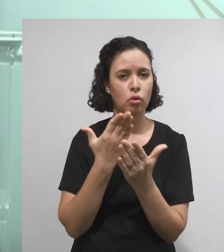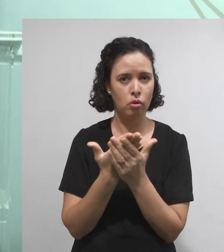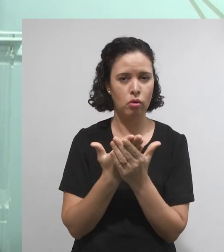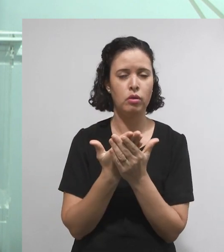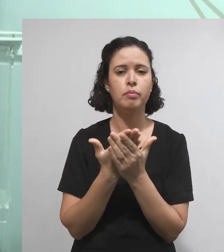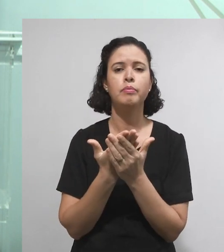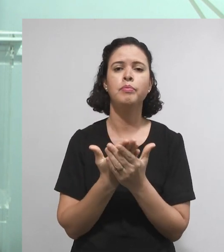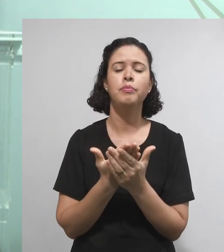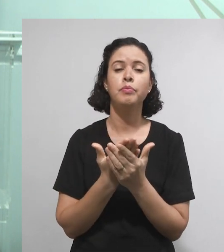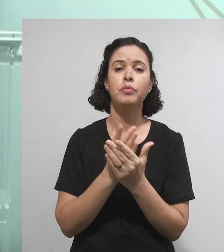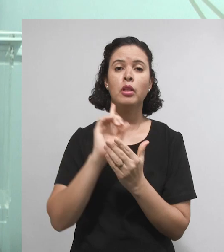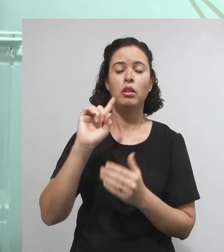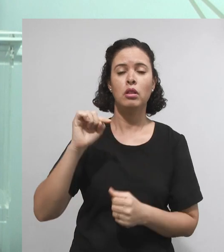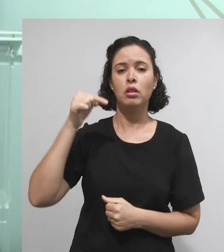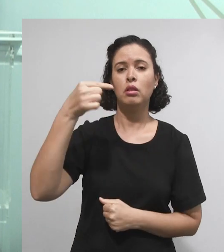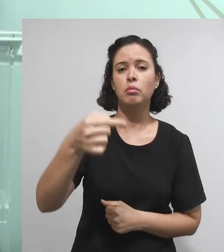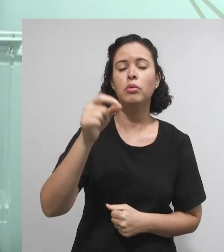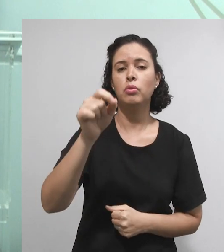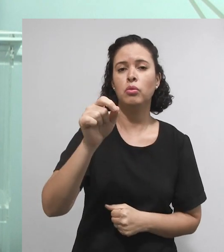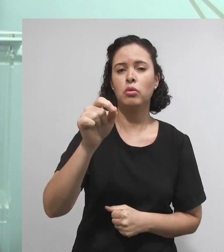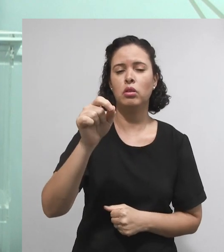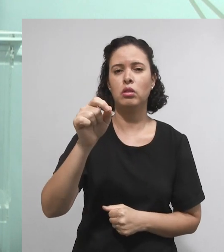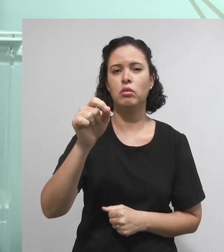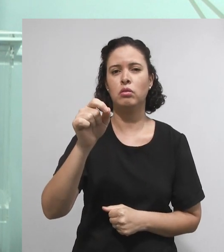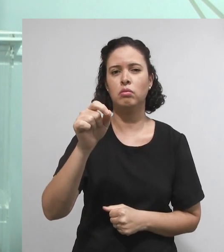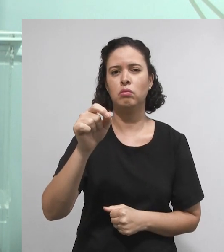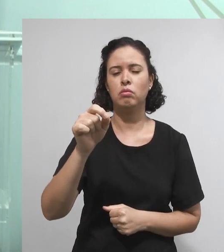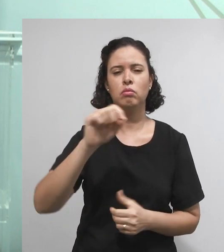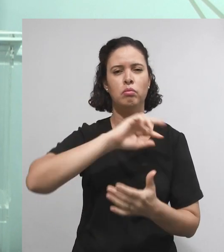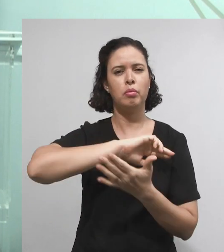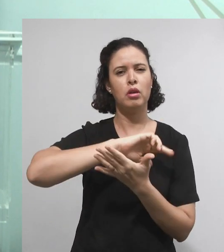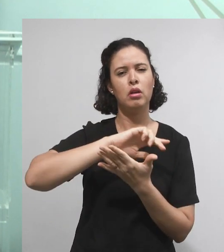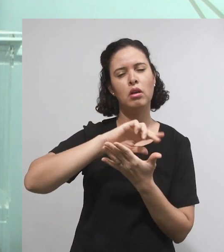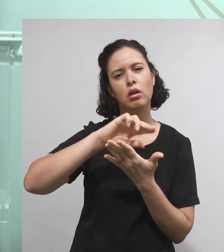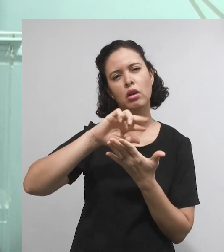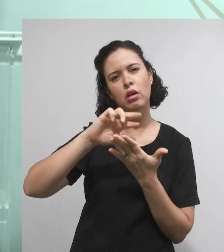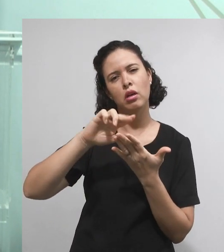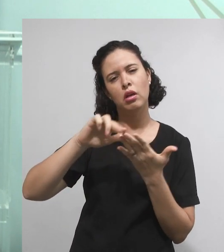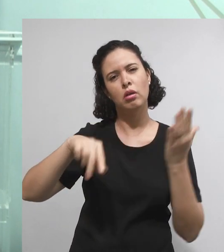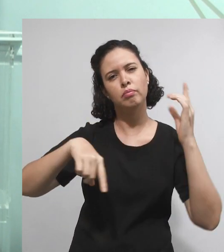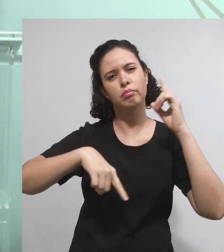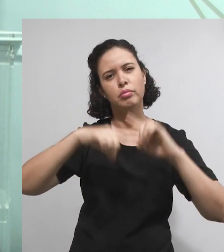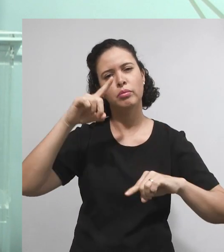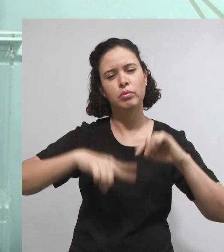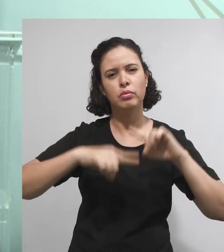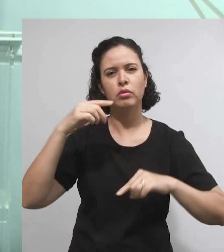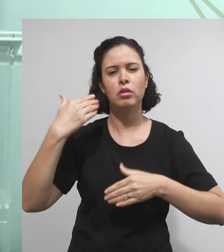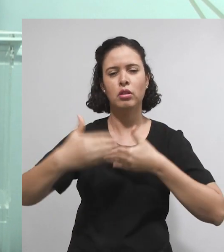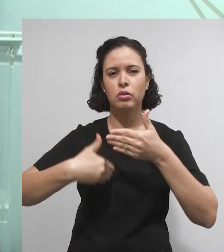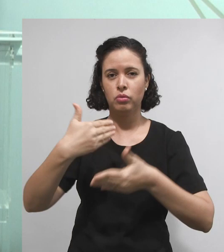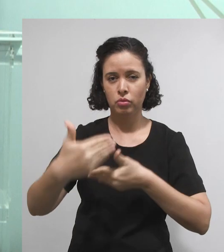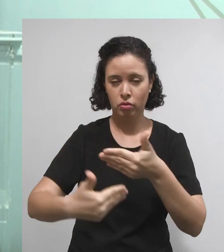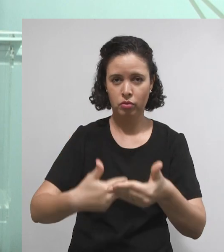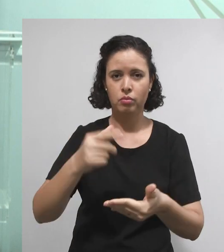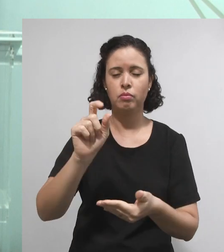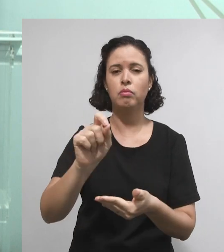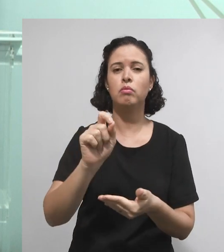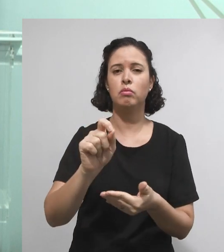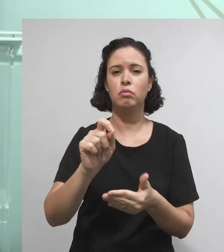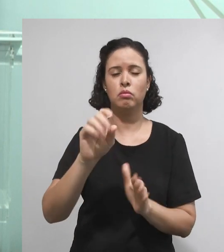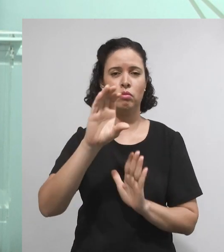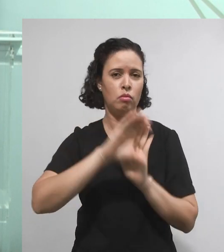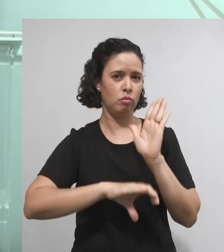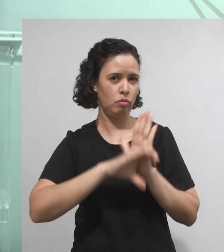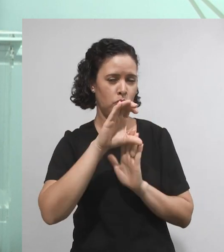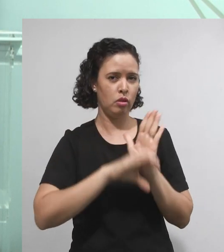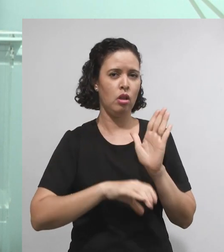a escola, e a partir daí nos demais instrumentos de desenvolvimento